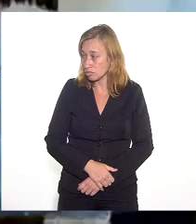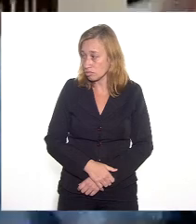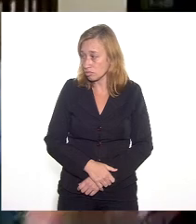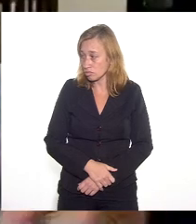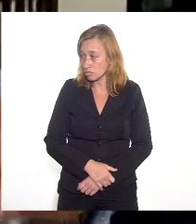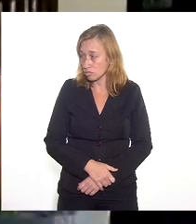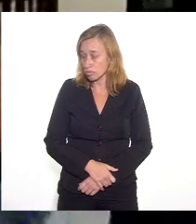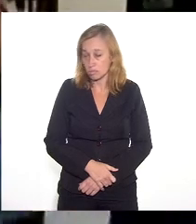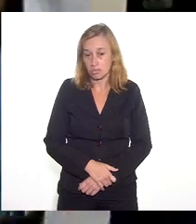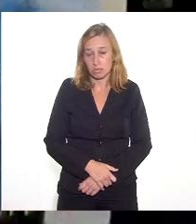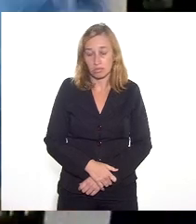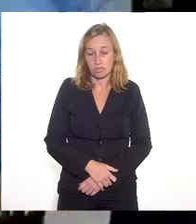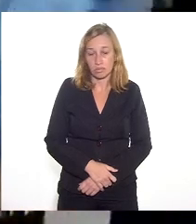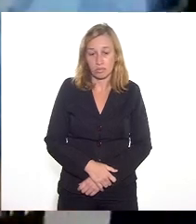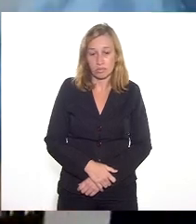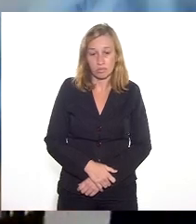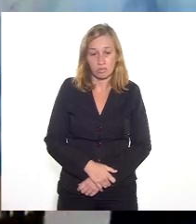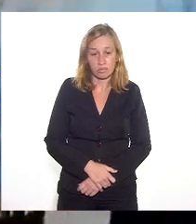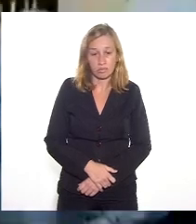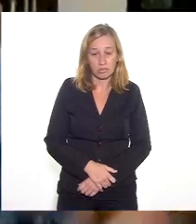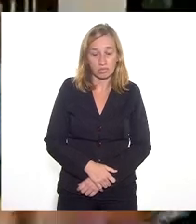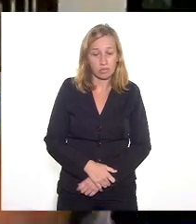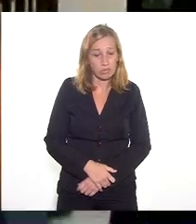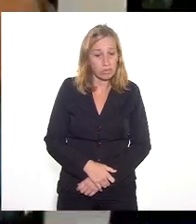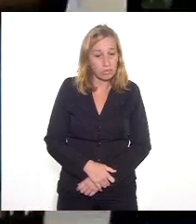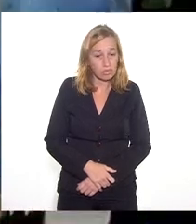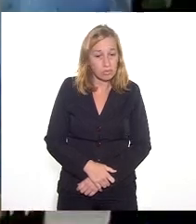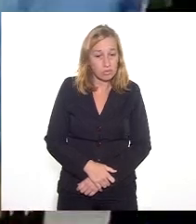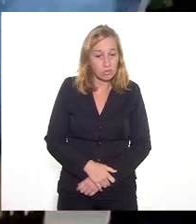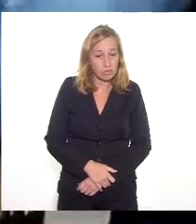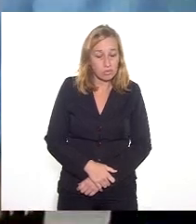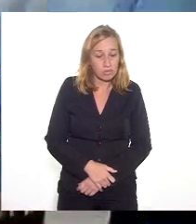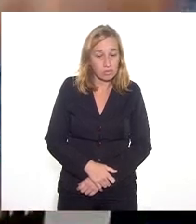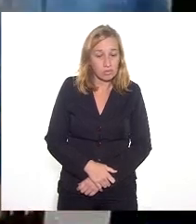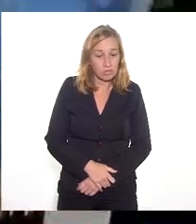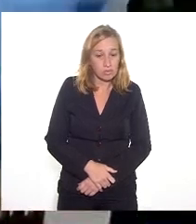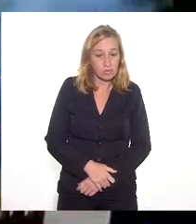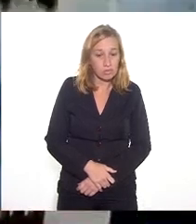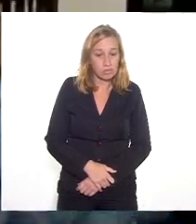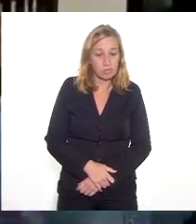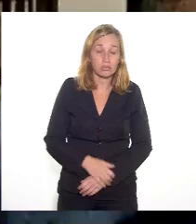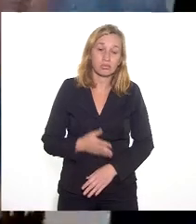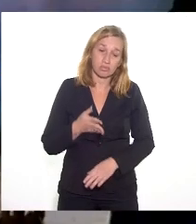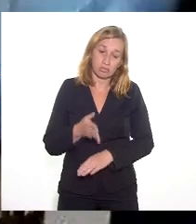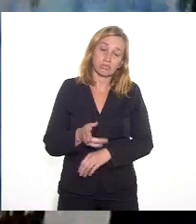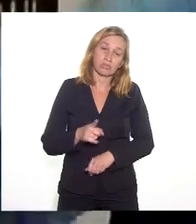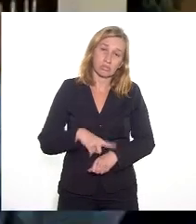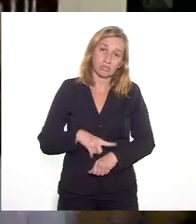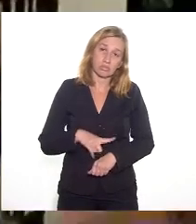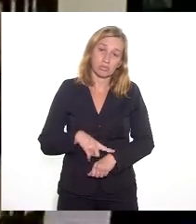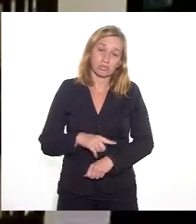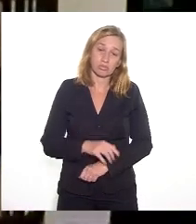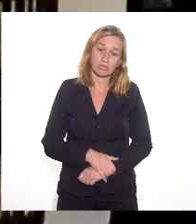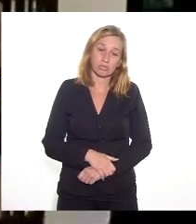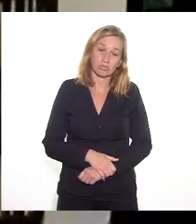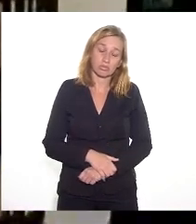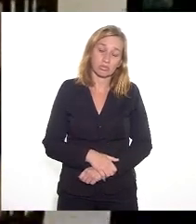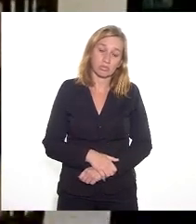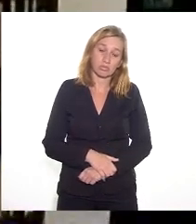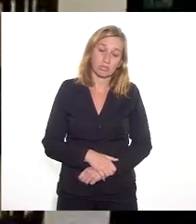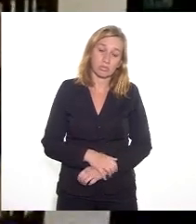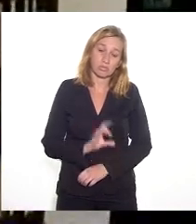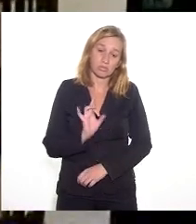se incomodando porque ainda não foi com você, né, e que vai chegar uma hora e um ficará